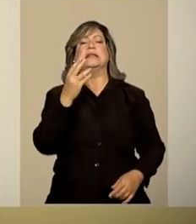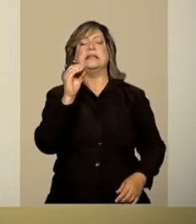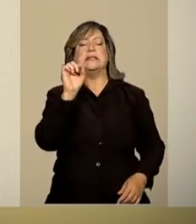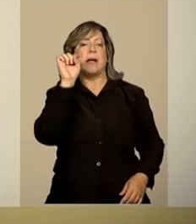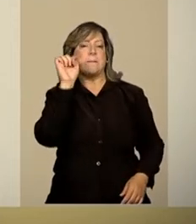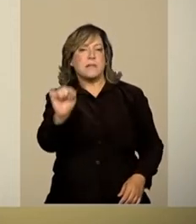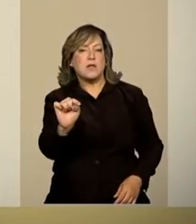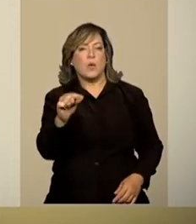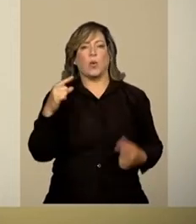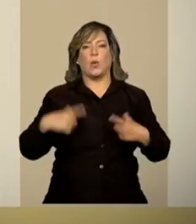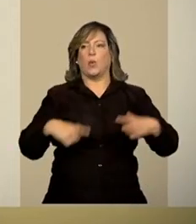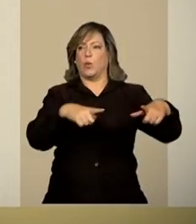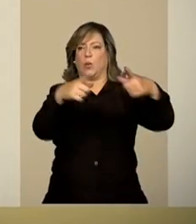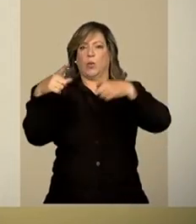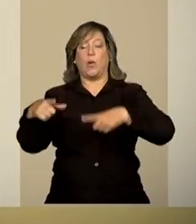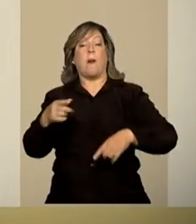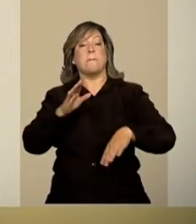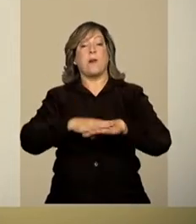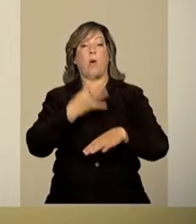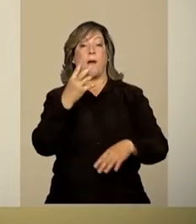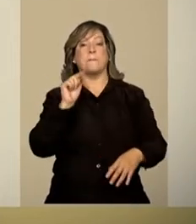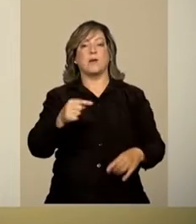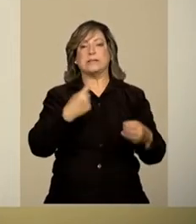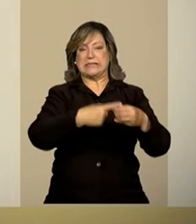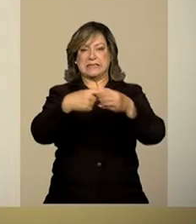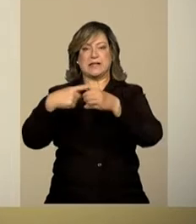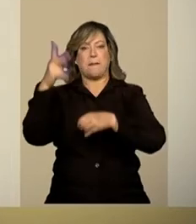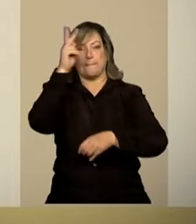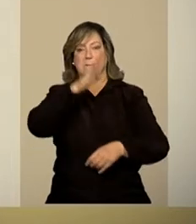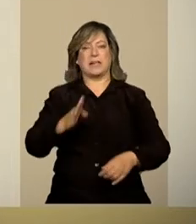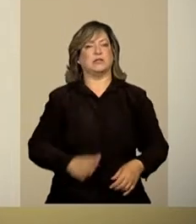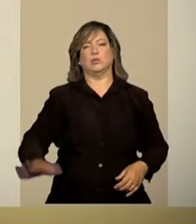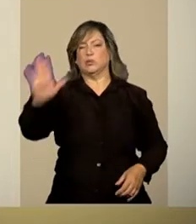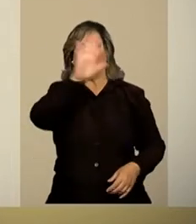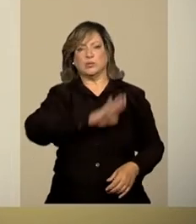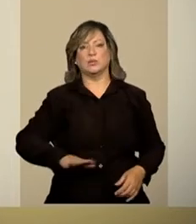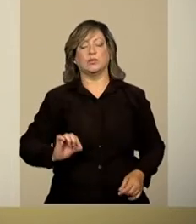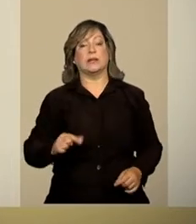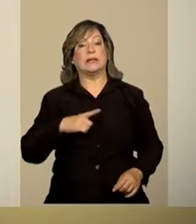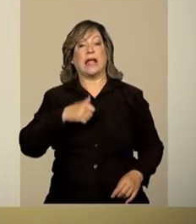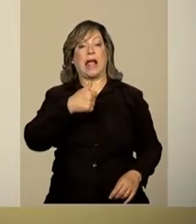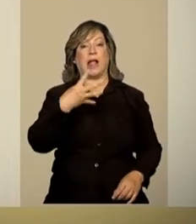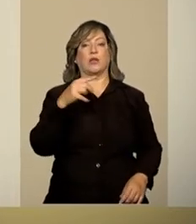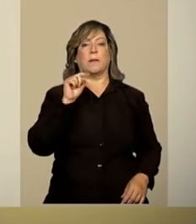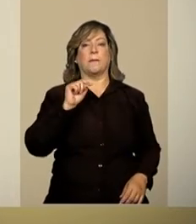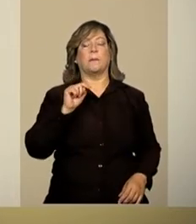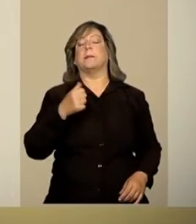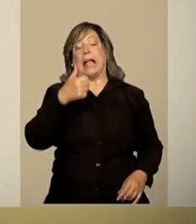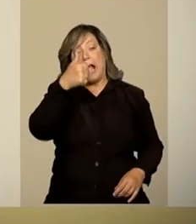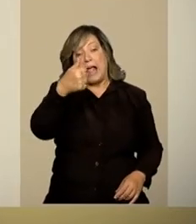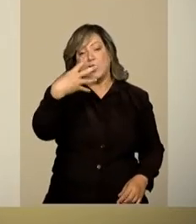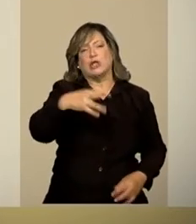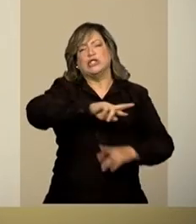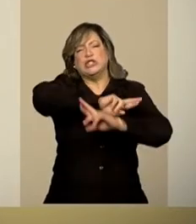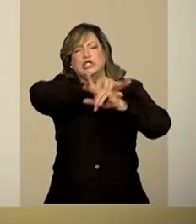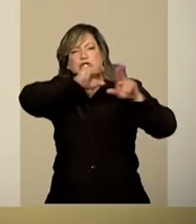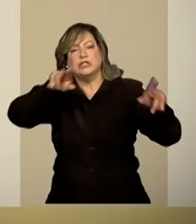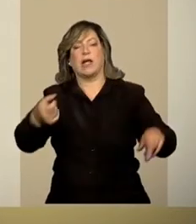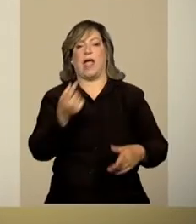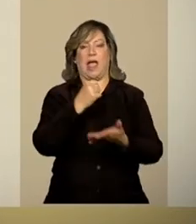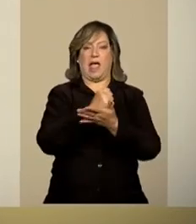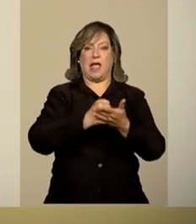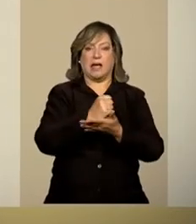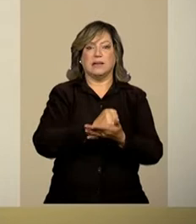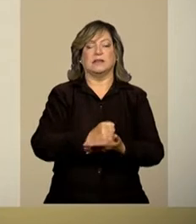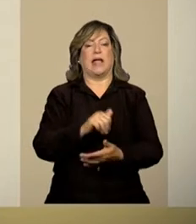em mais de 4 mil cidades de todo o nosso país são Max 14 tipos de remédio para asma hipertensão